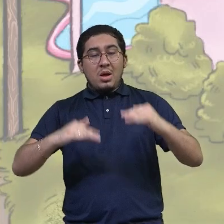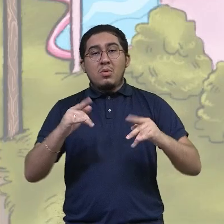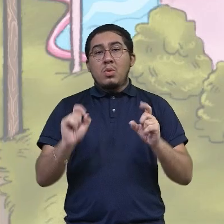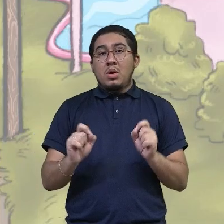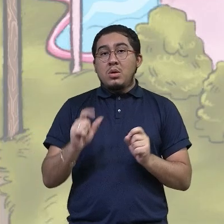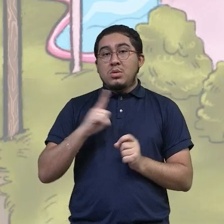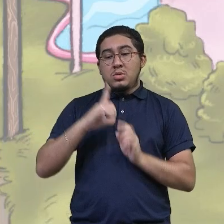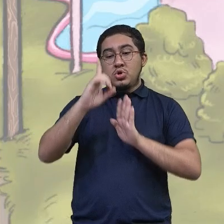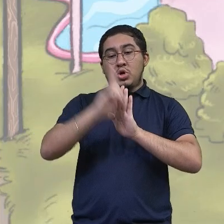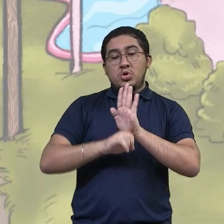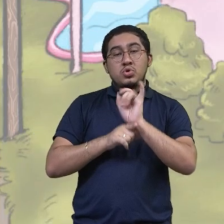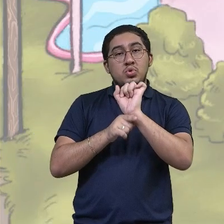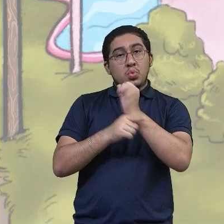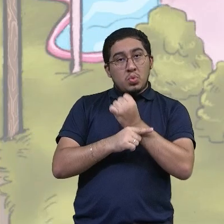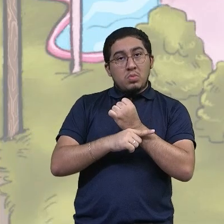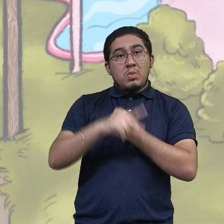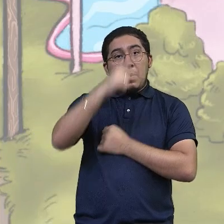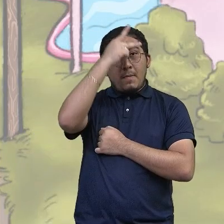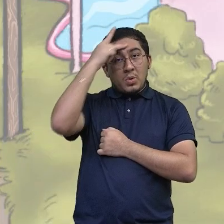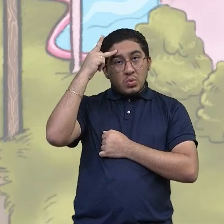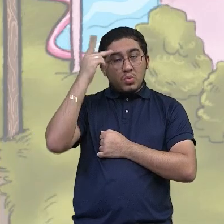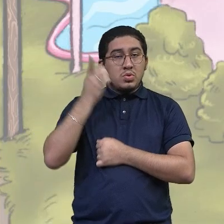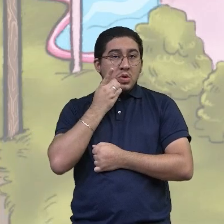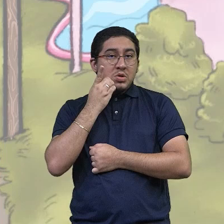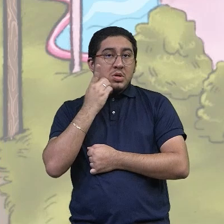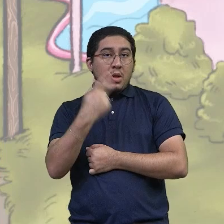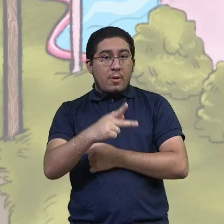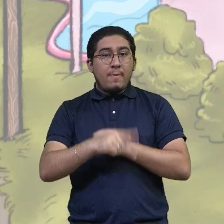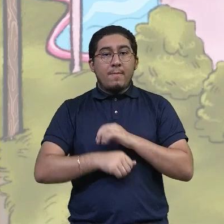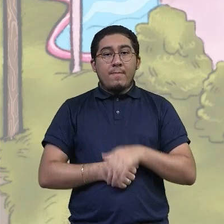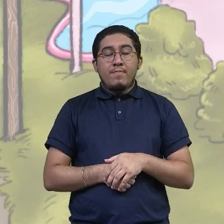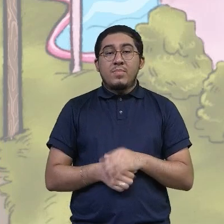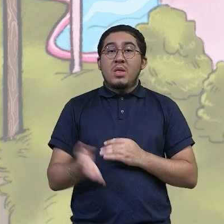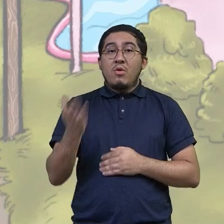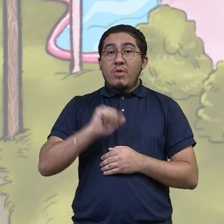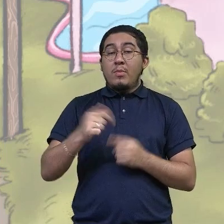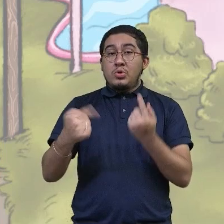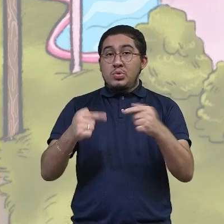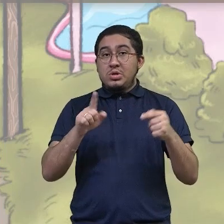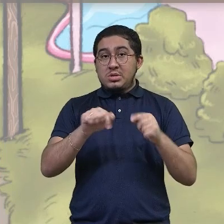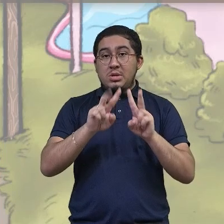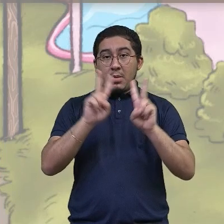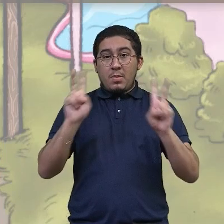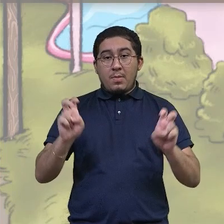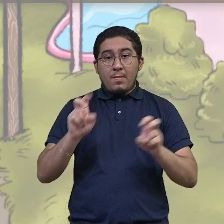são garantidos às pessoas no seu dia a dia. Então, vamos lá falar um pouco sobre essa questão.